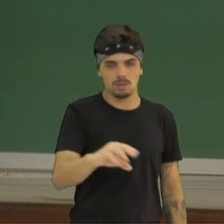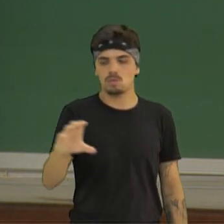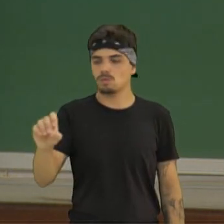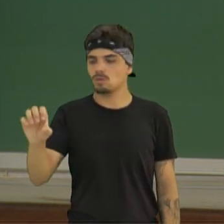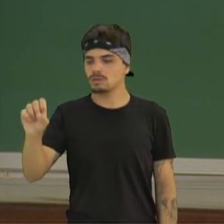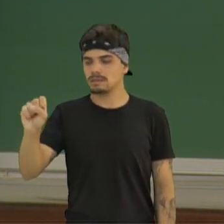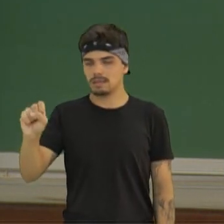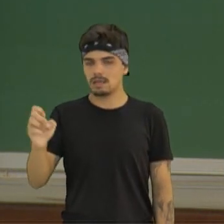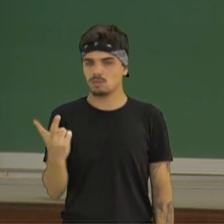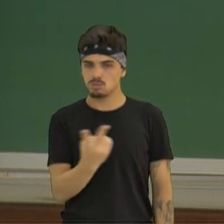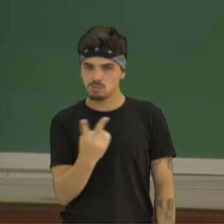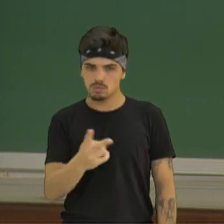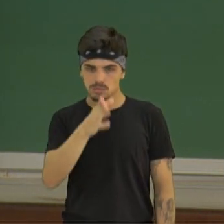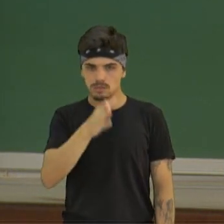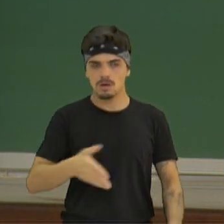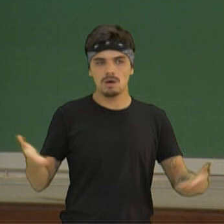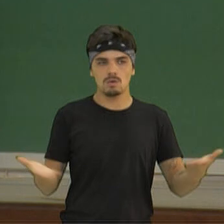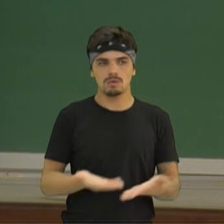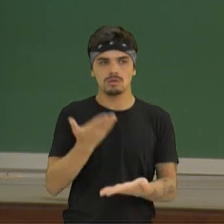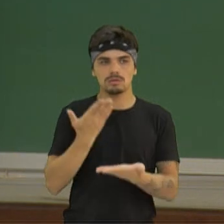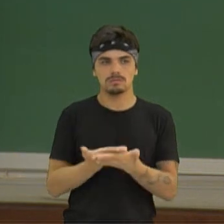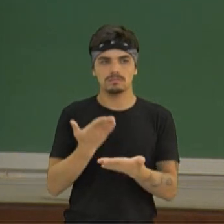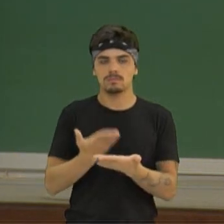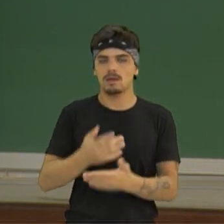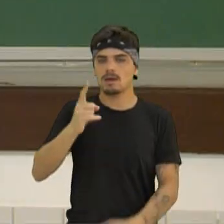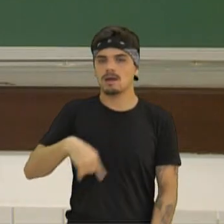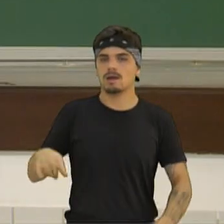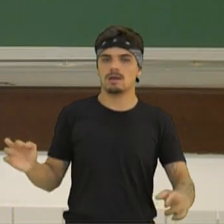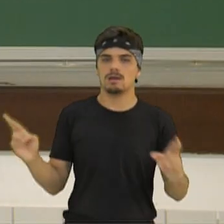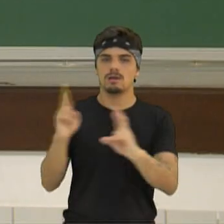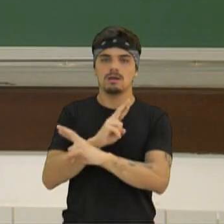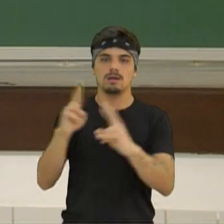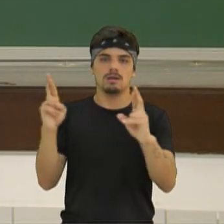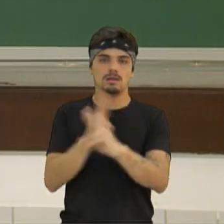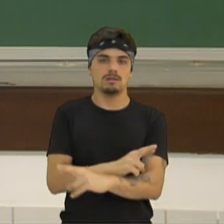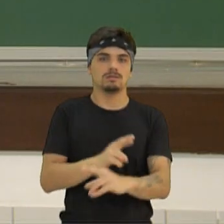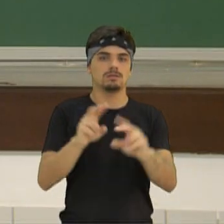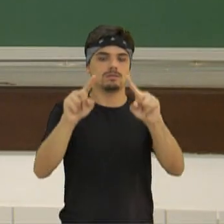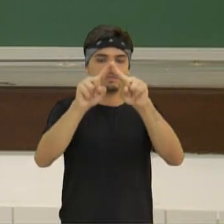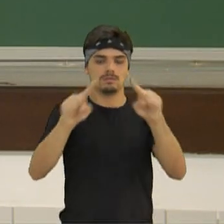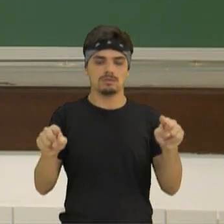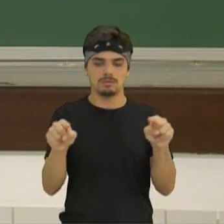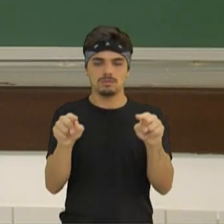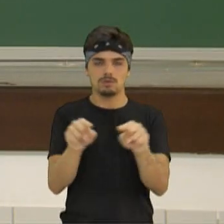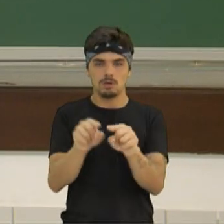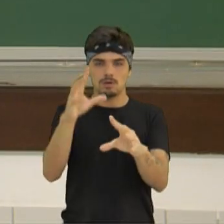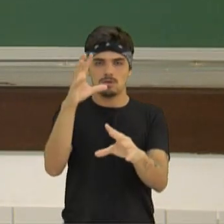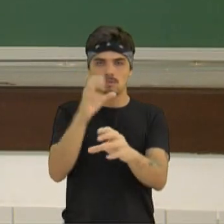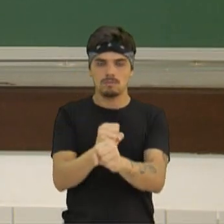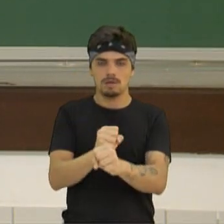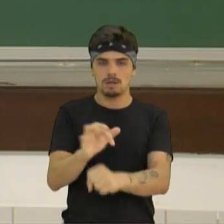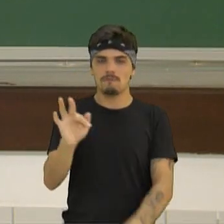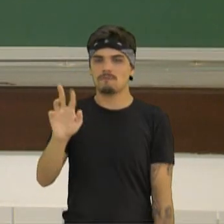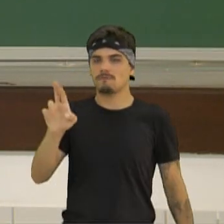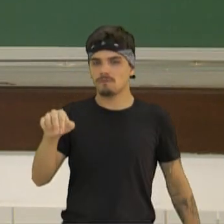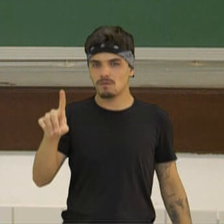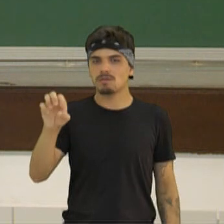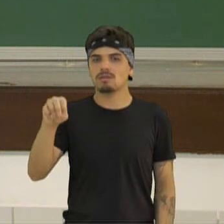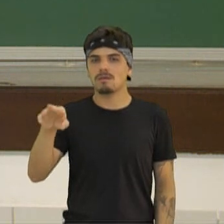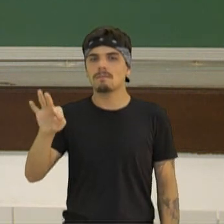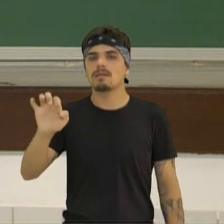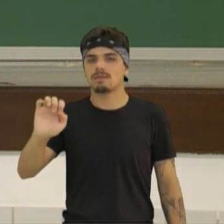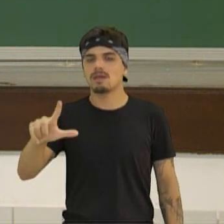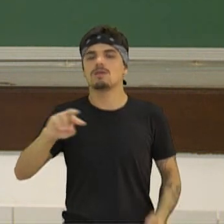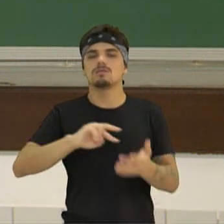cosseno. Na aula de hoje, relação trigonométrica fundamental. Então, esse fundamental aí significa que ela